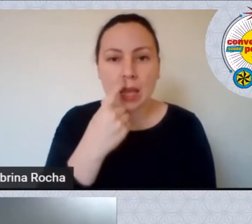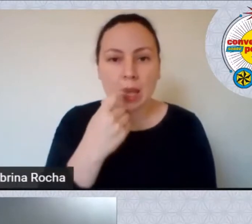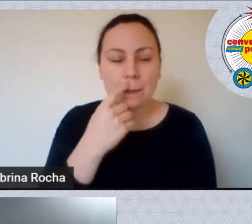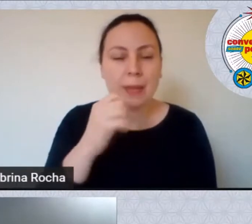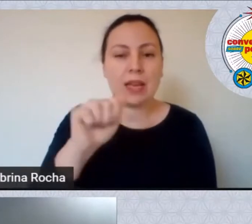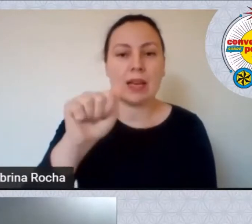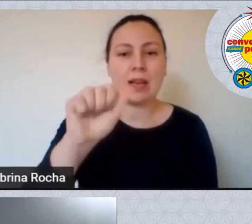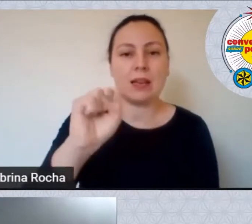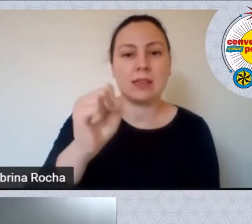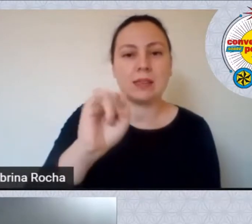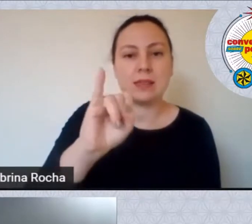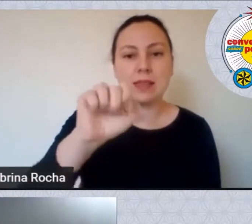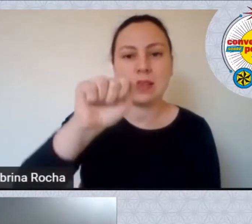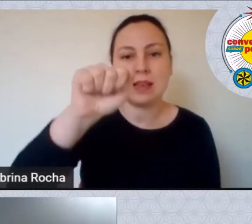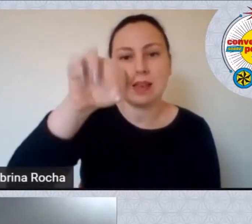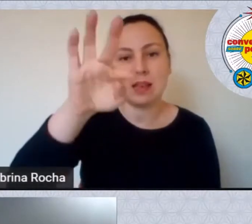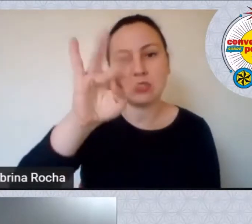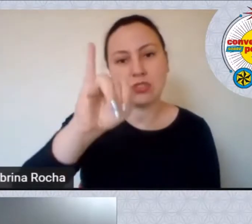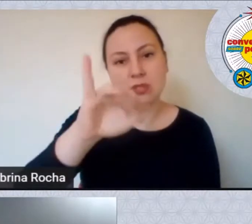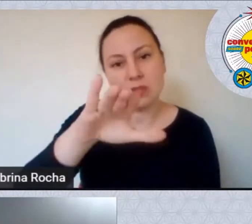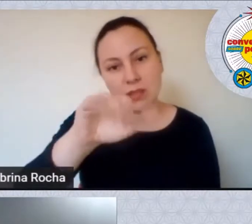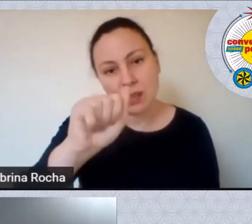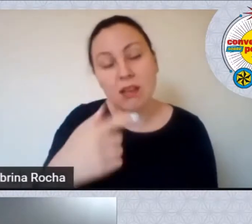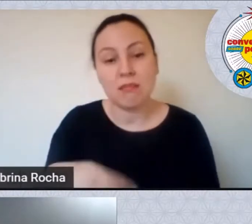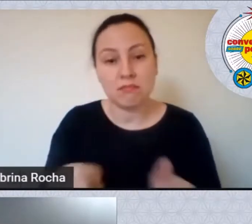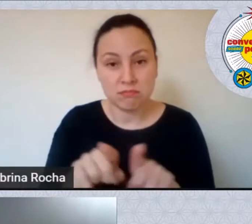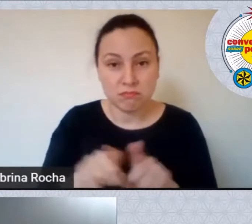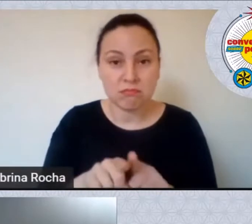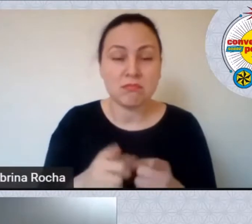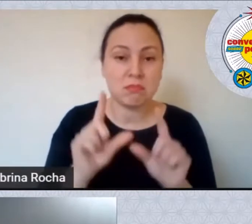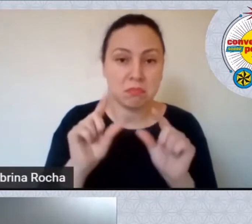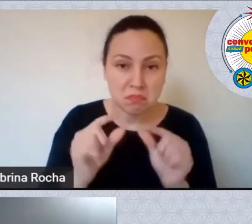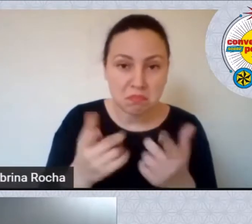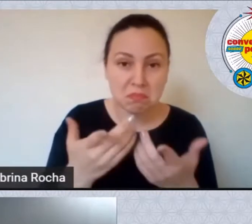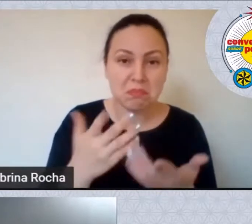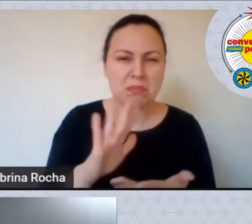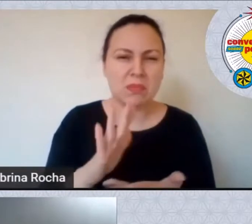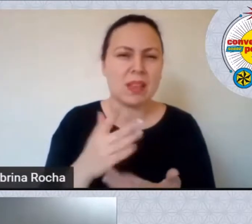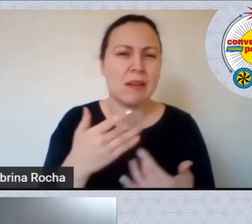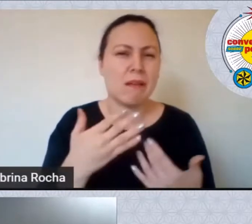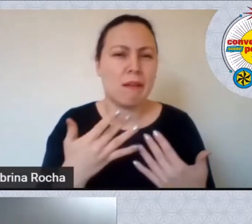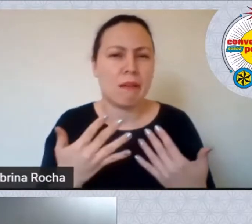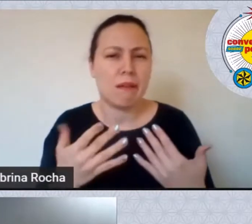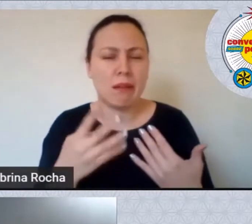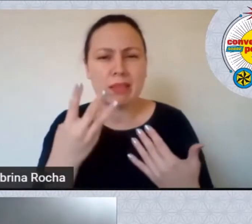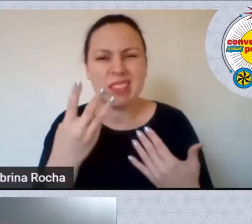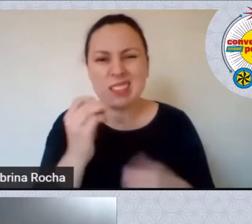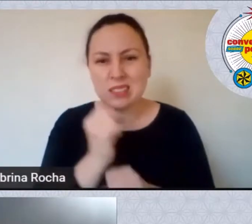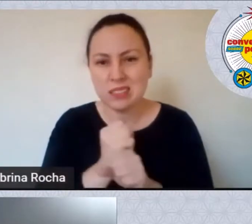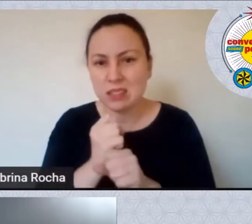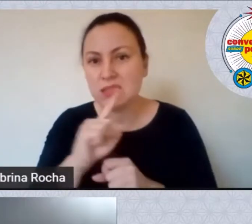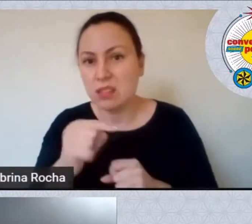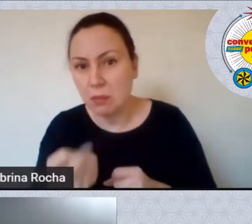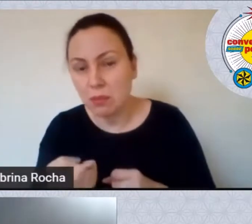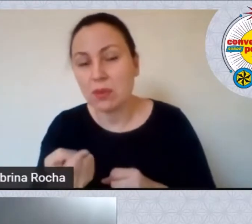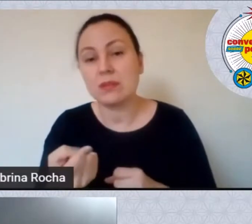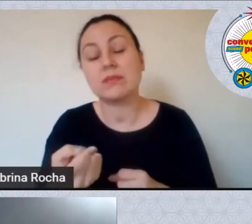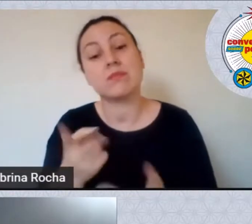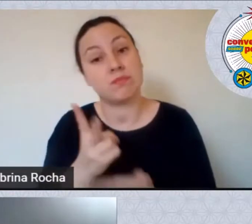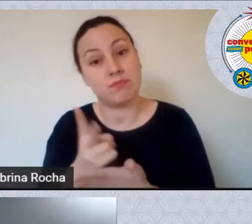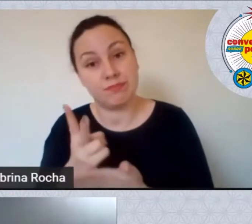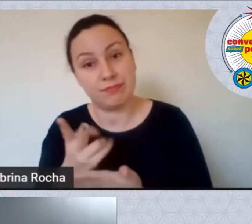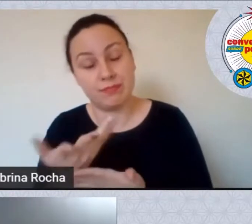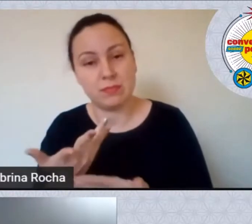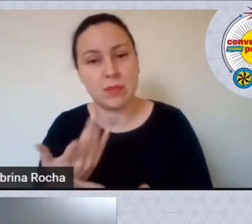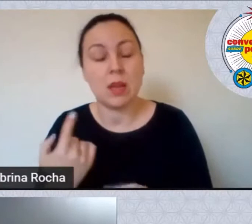sequelas, efeitos em termos de saúde mental até 3 anos depois do ocorrido. Porque cada pessoa lida com